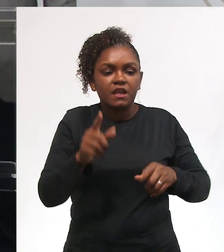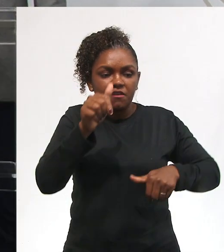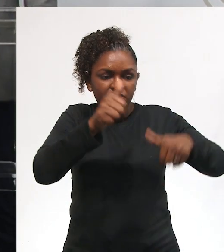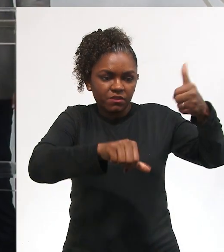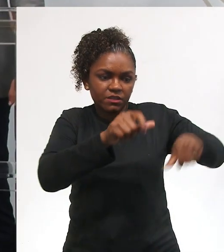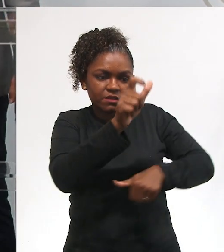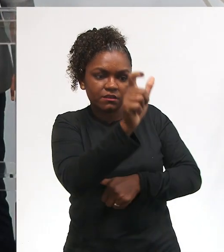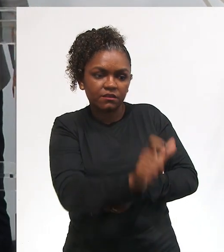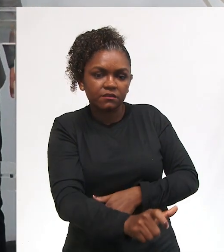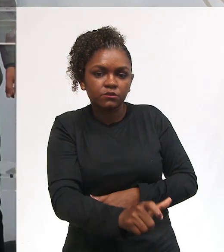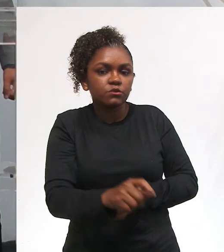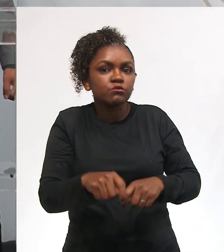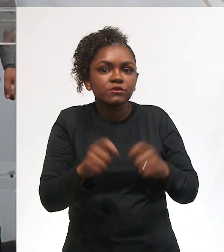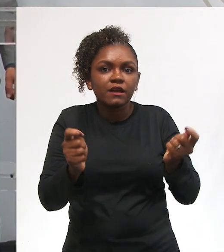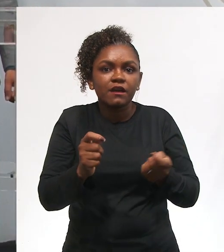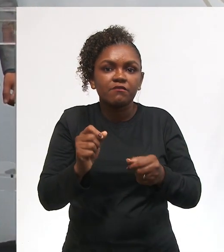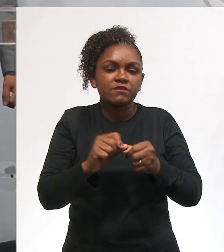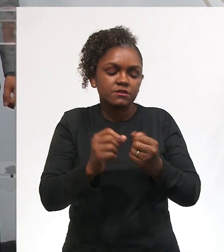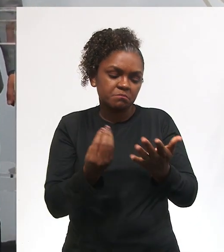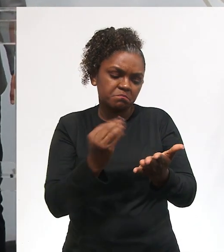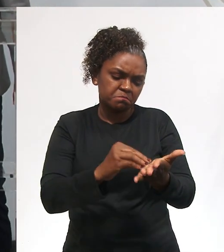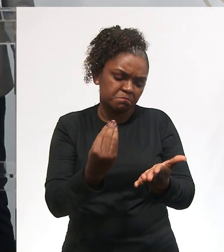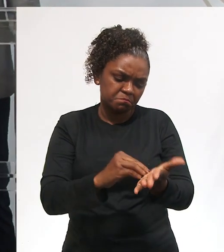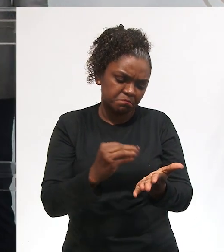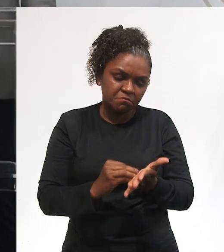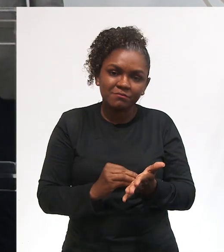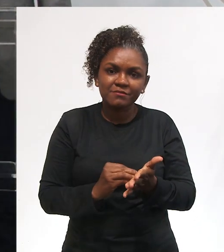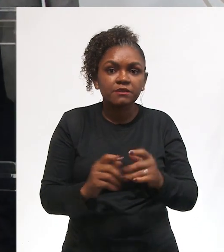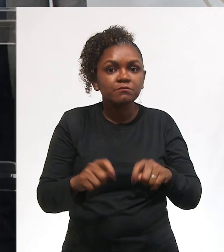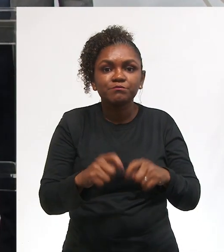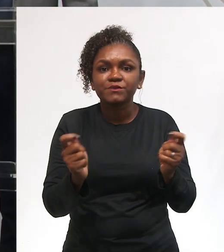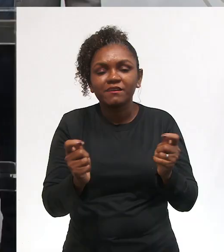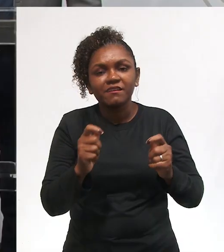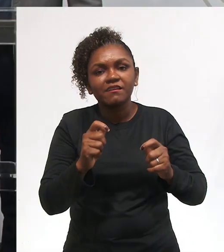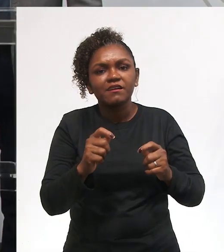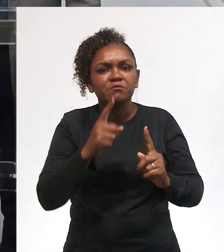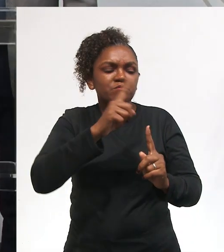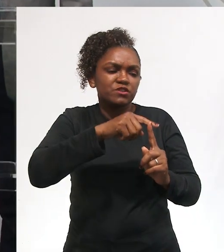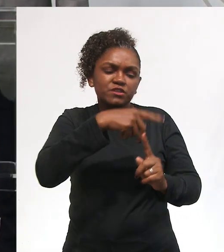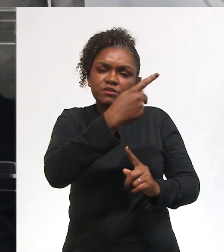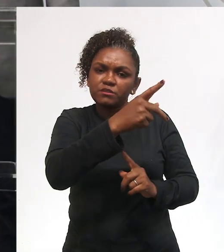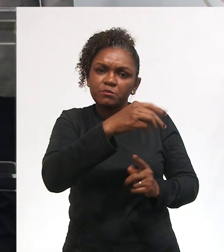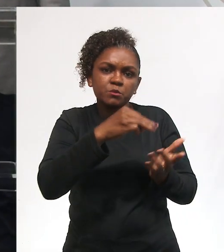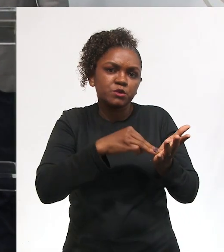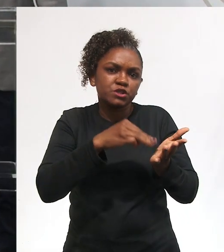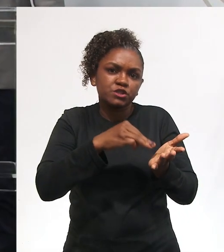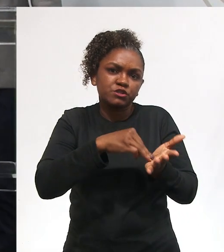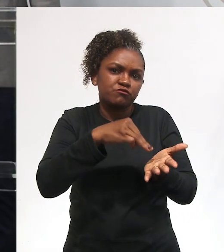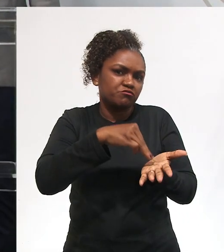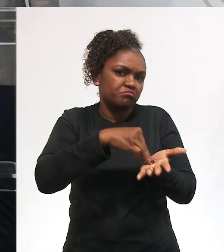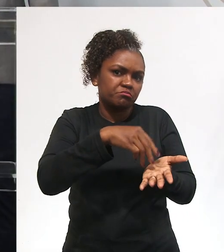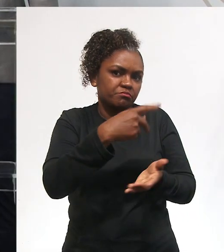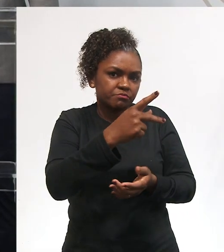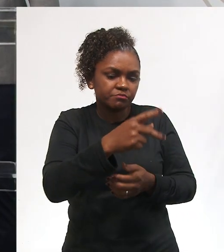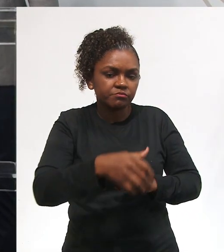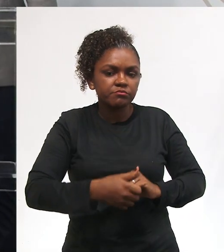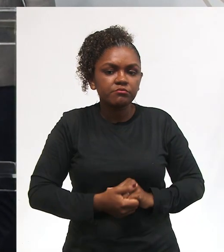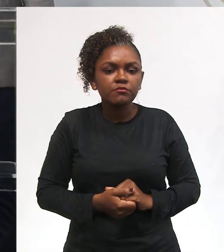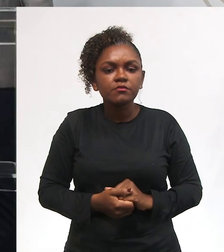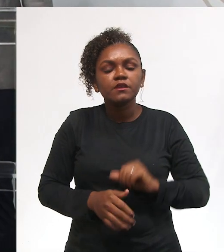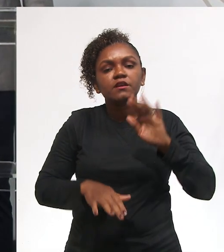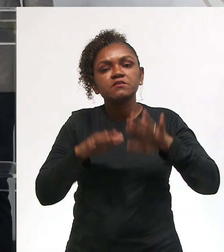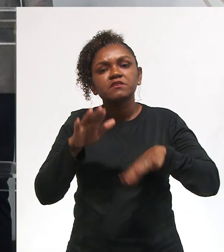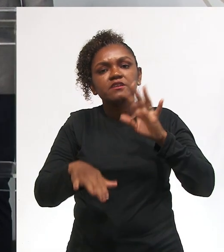avaliado, né? Não consegue trazer para o papel hoje em dia a escrita por vários motivos, né? Evasão escolar,